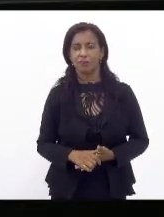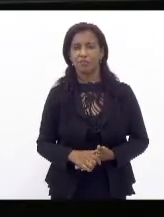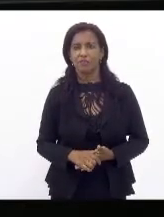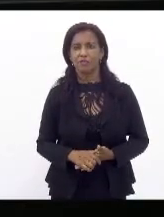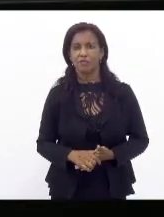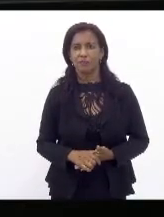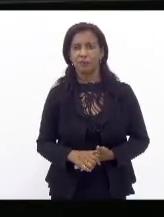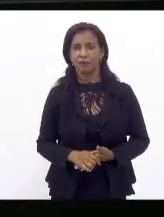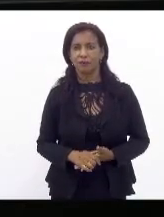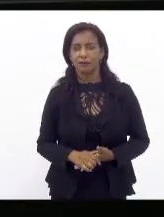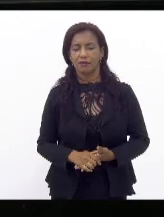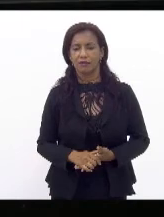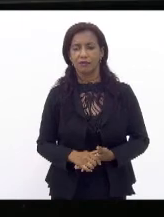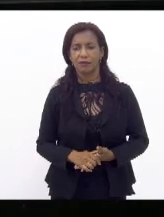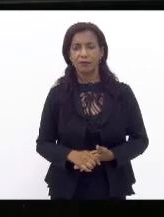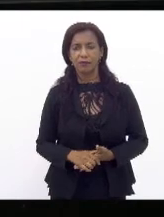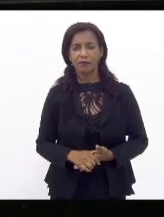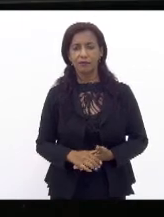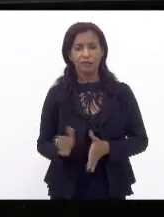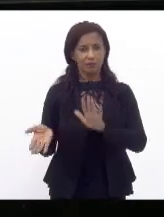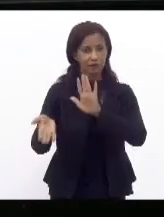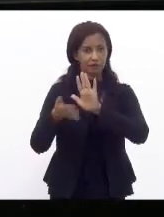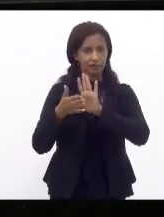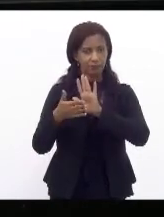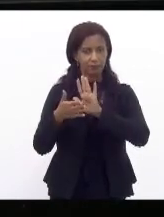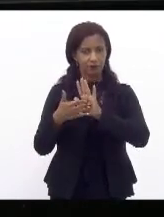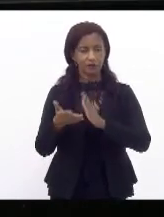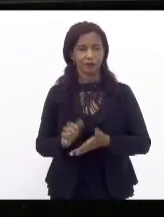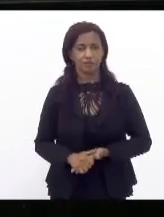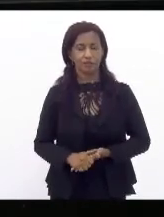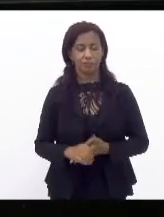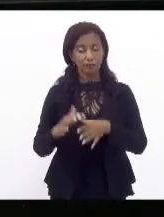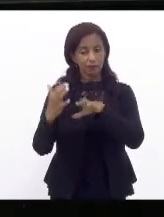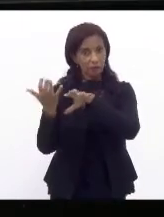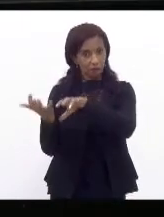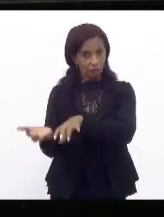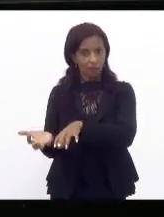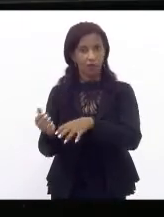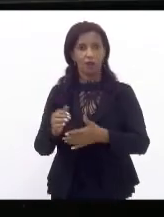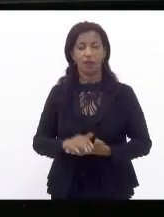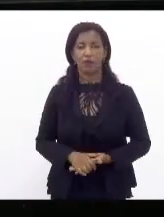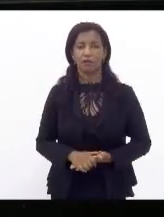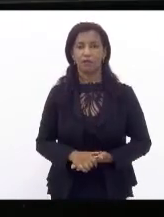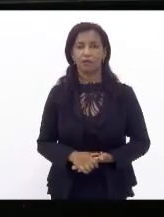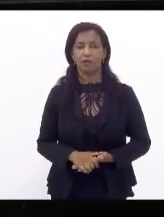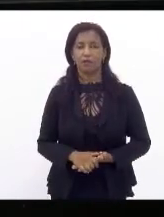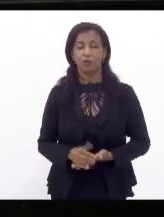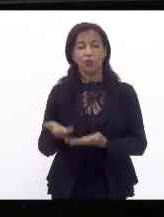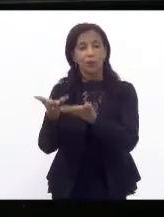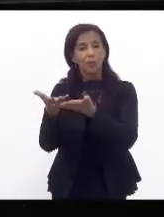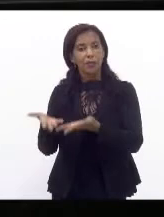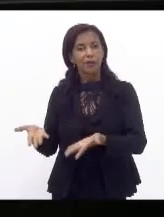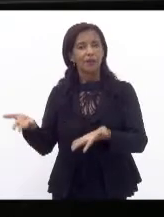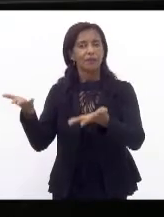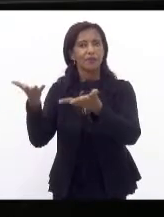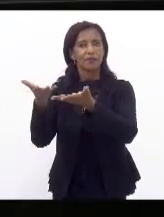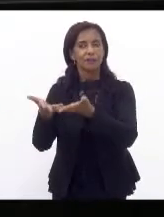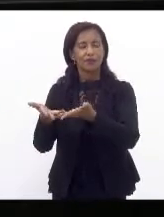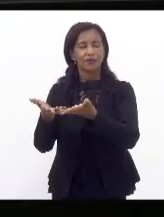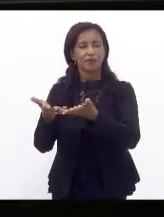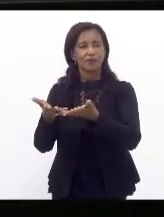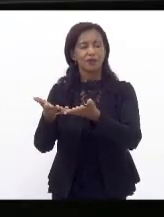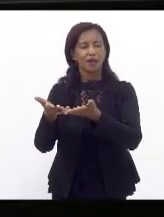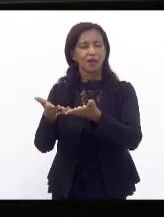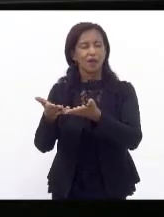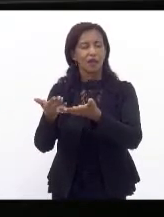finalizando, foi proposto no Congresso uma homenagem a um